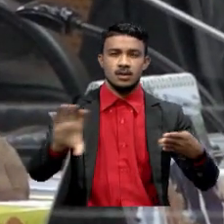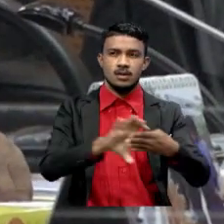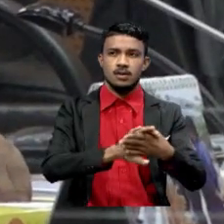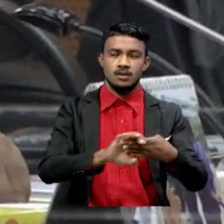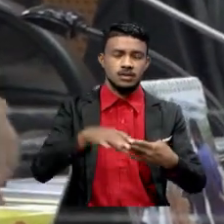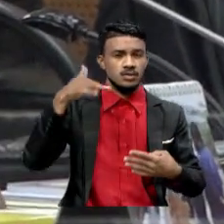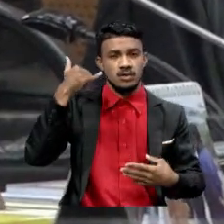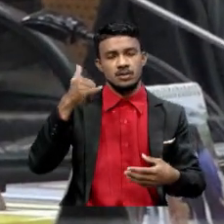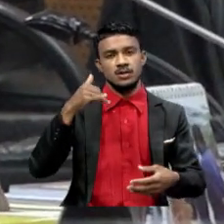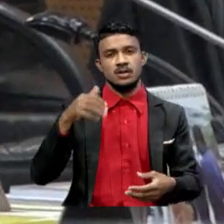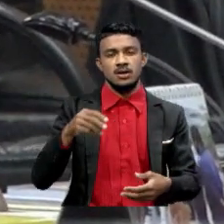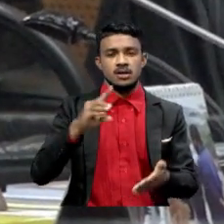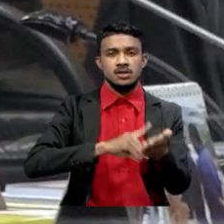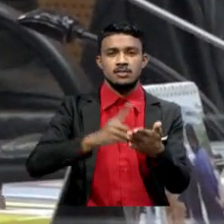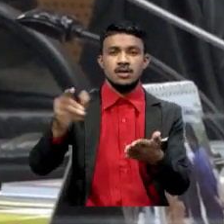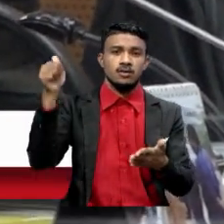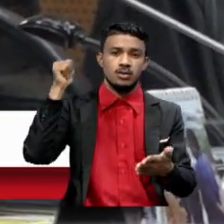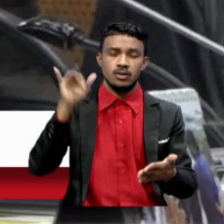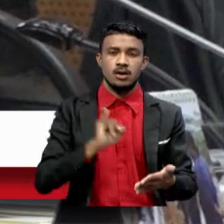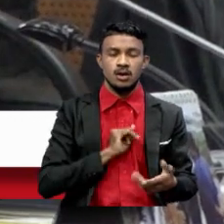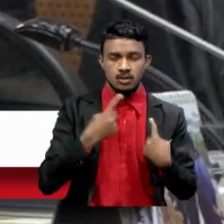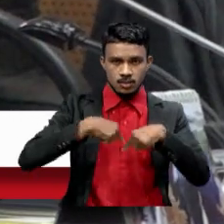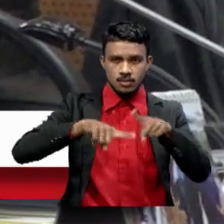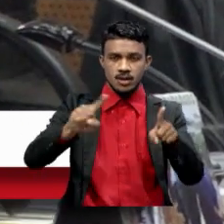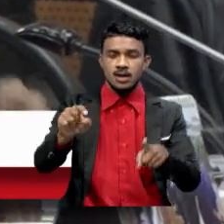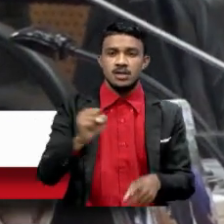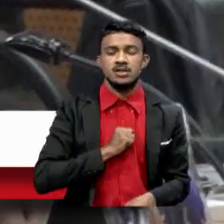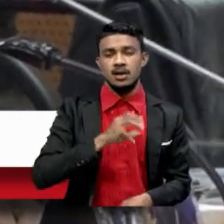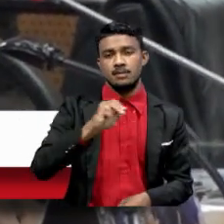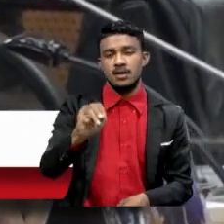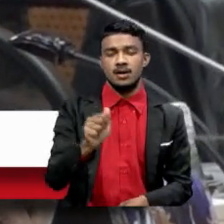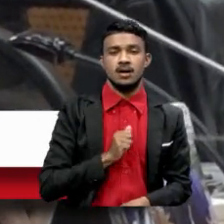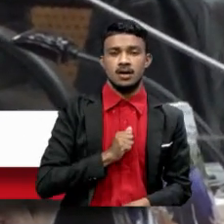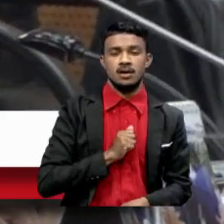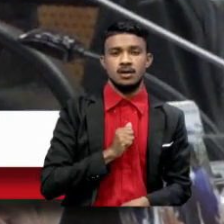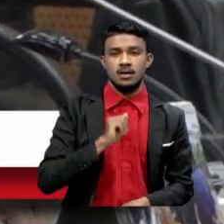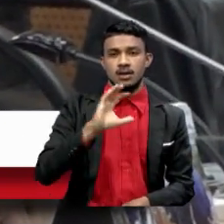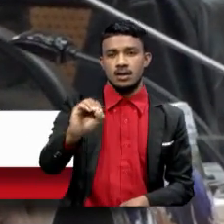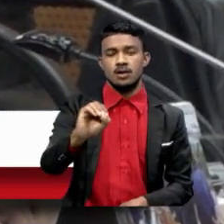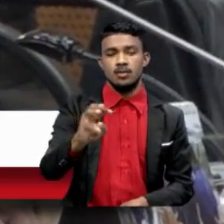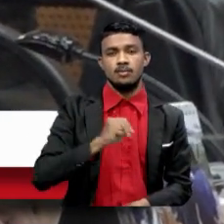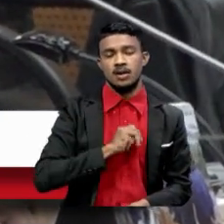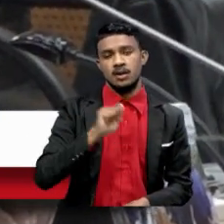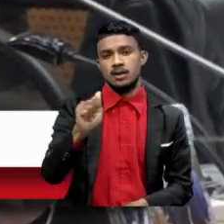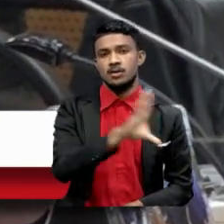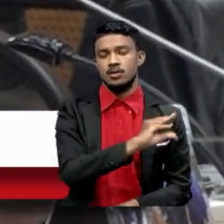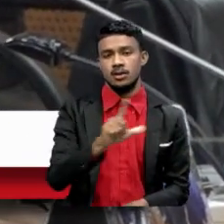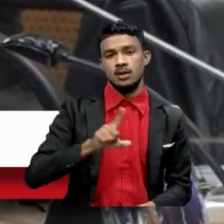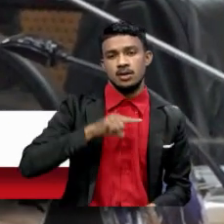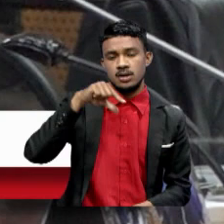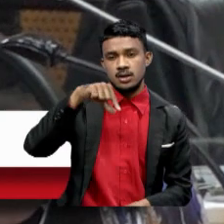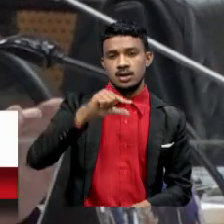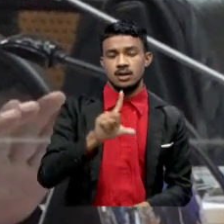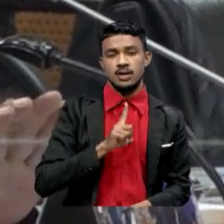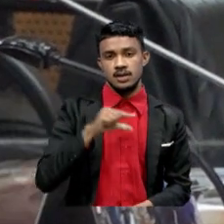kotuk, hau ba rai Same, hau ba rai Ainaru, hau ba rai Maliana, no hau ba ia rai Likisa. Atua te direito